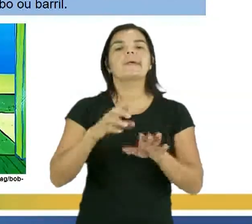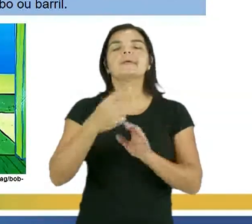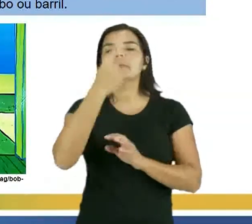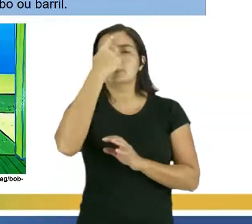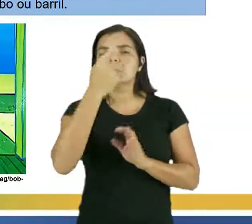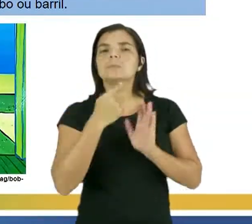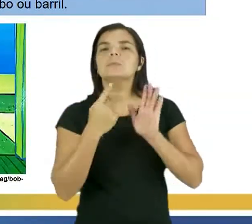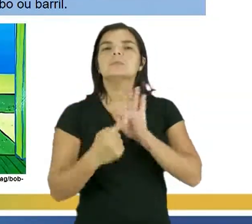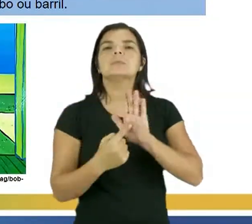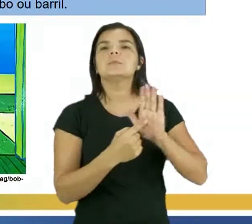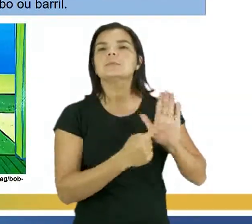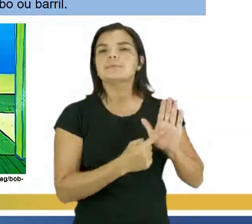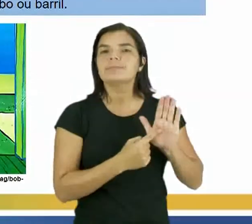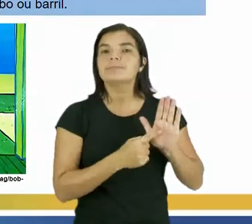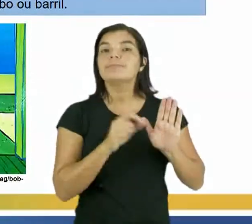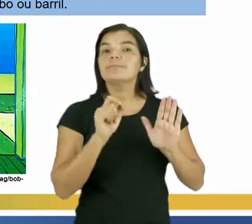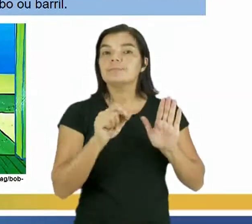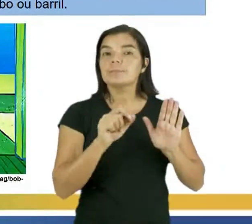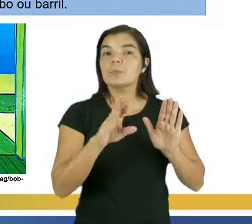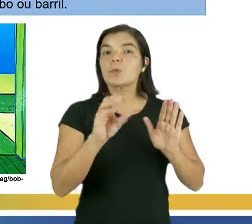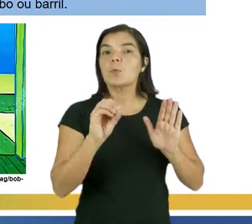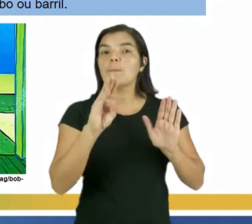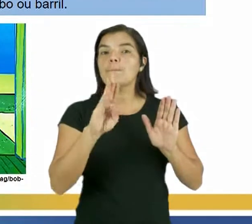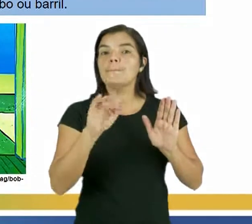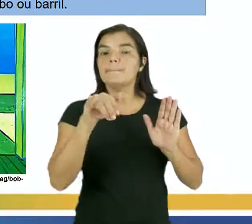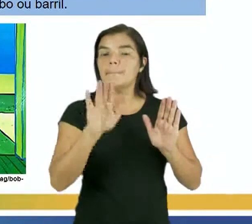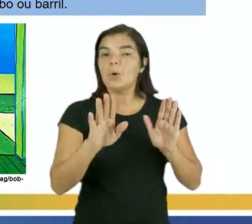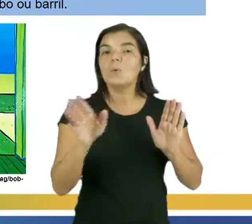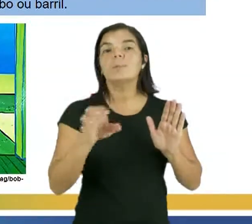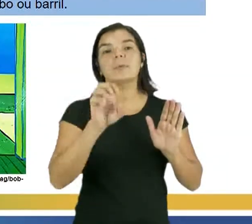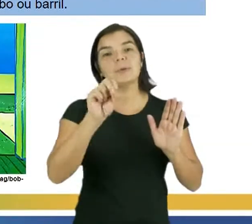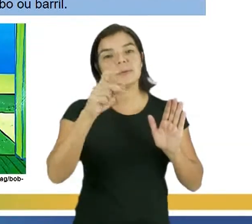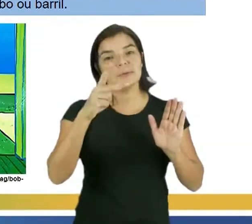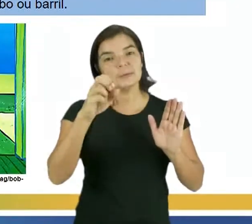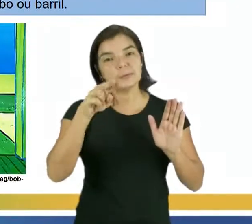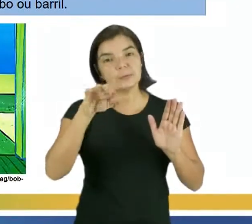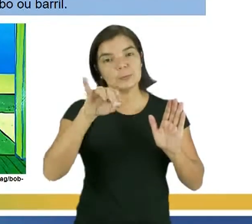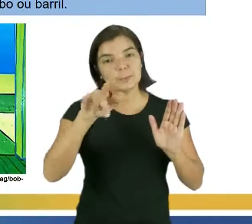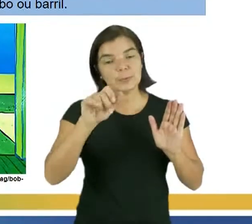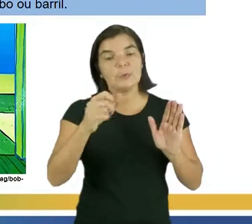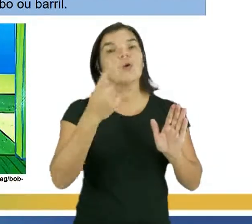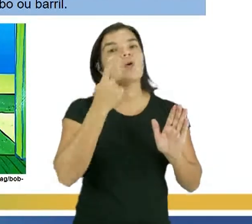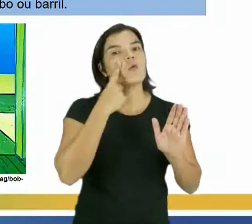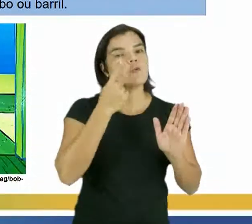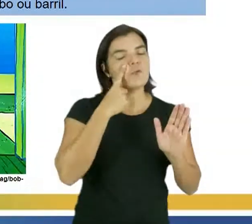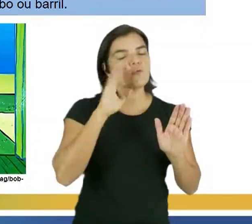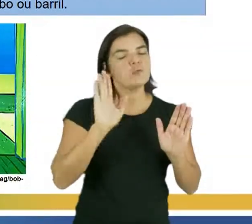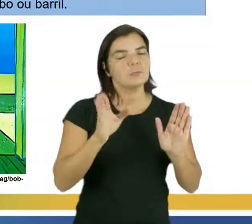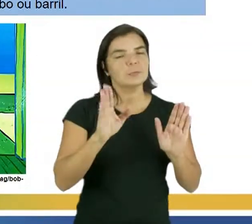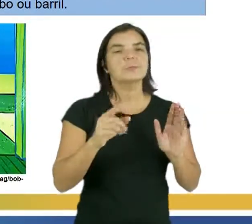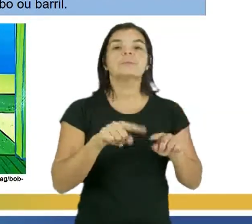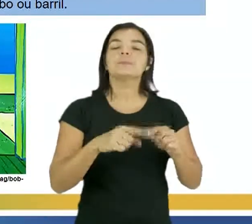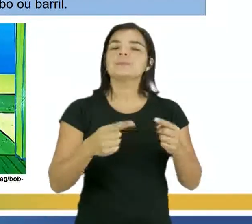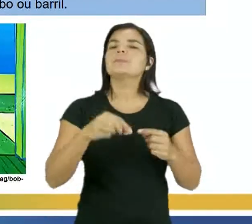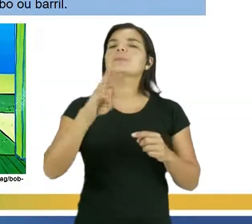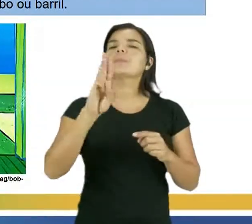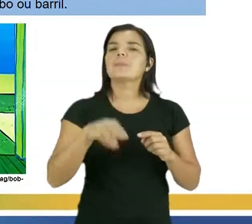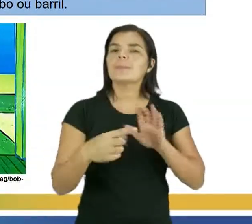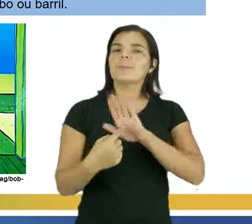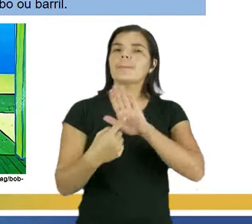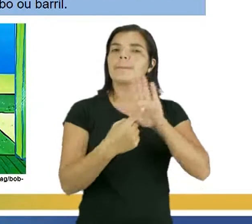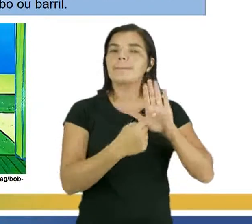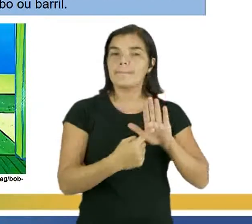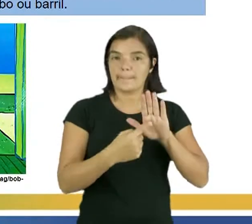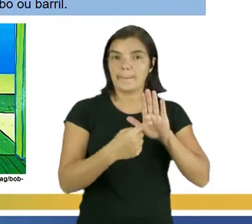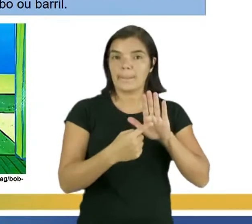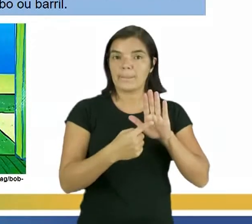seria esse? O desenho lá do Bob Esponja, que eu tenho certeza que todo mundo, se não viu, já ouviu falar. Então, quem seria o